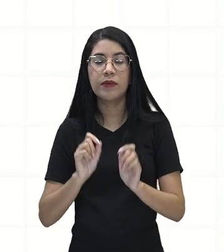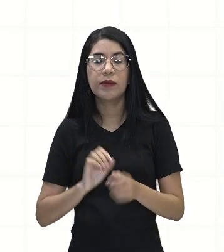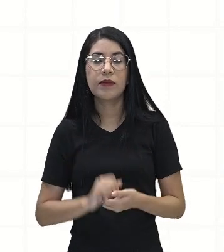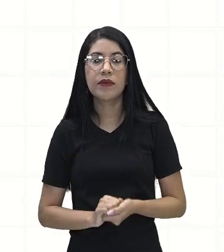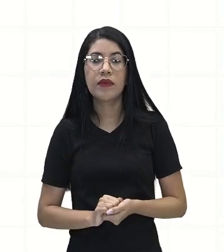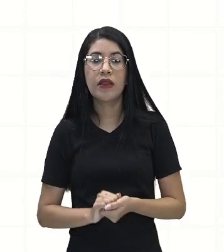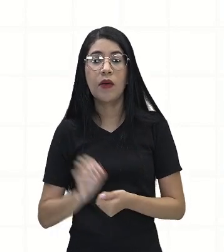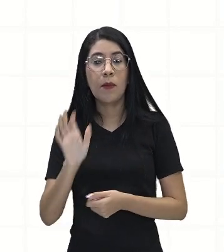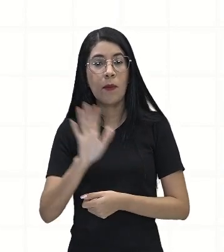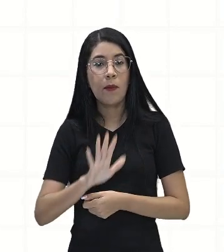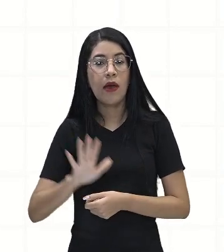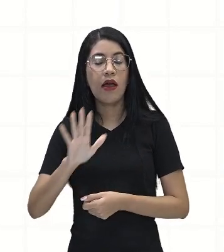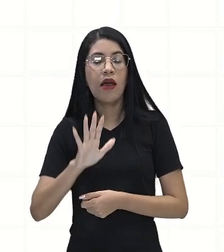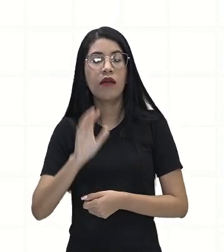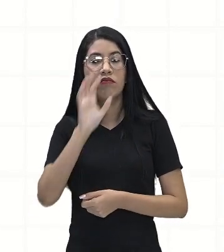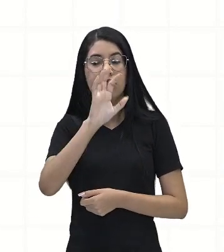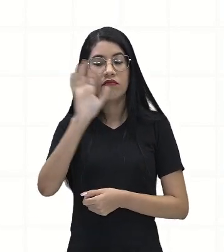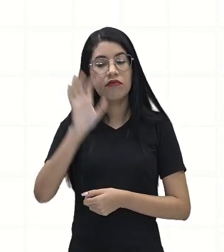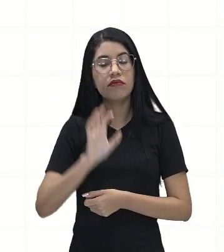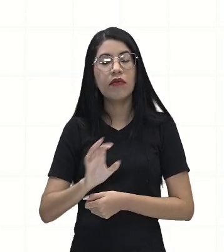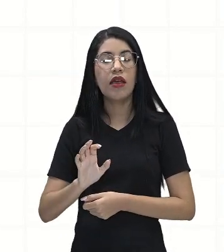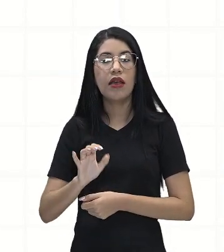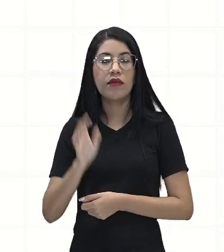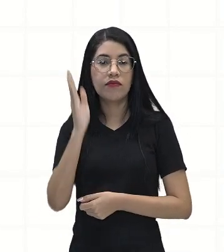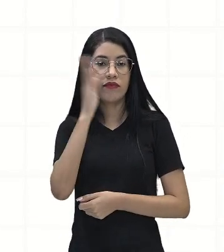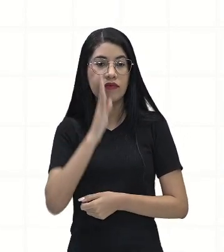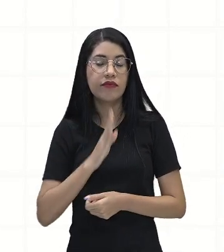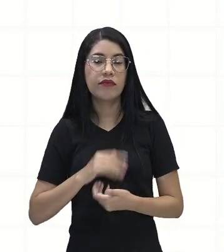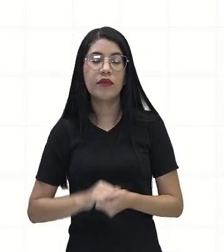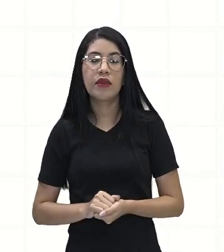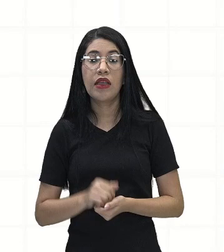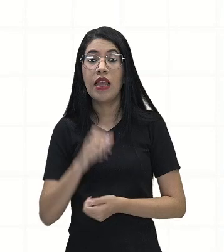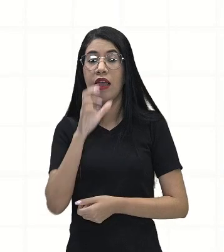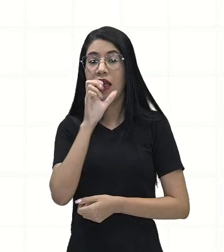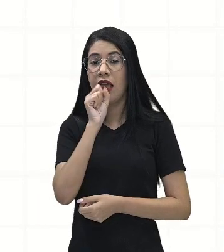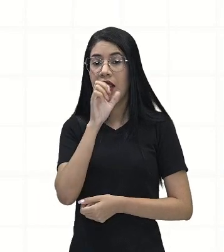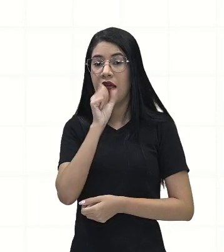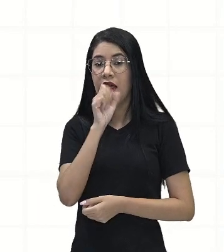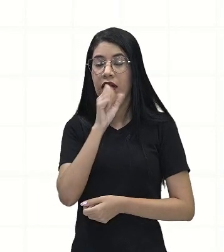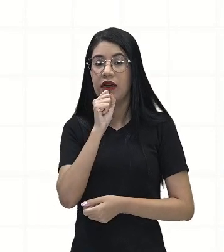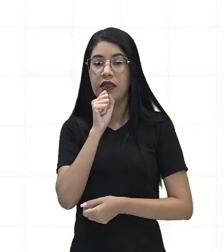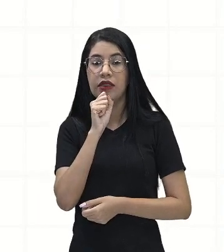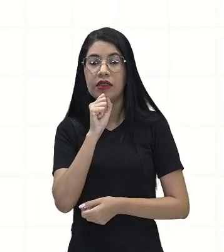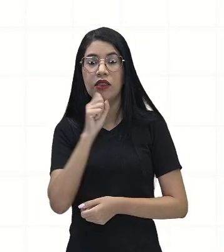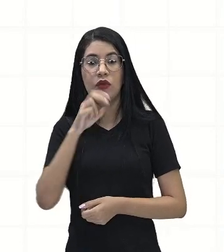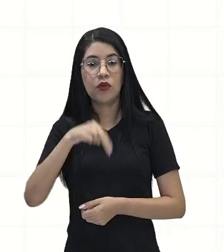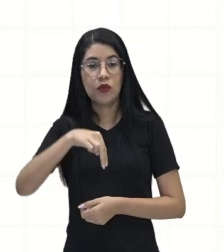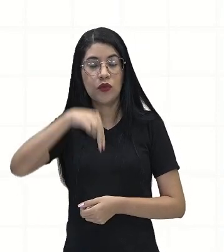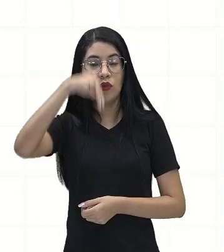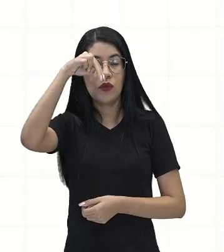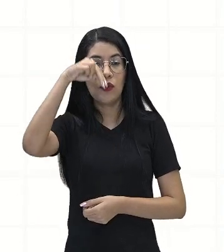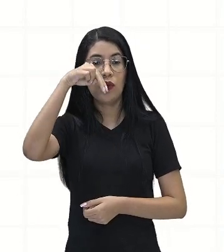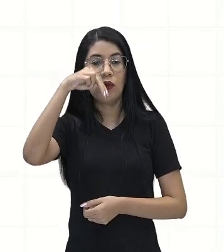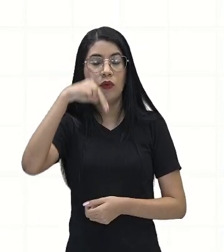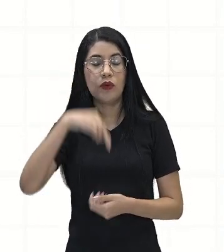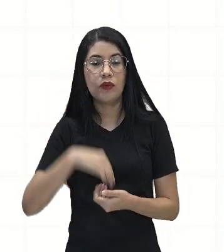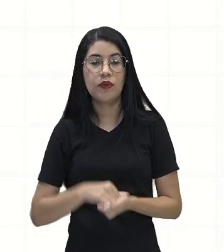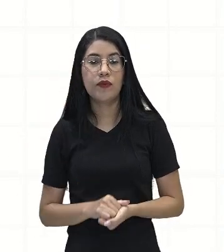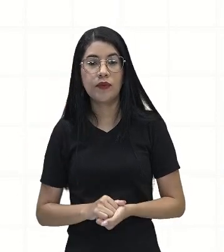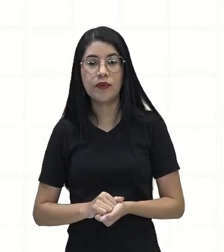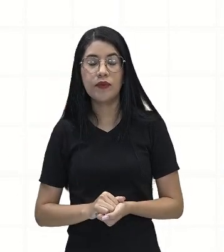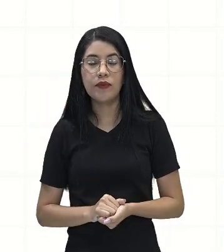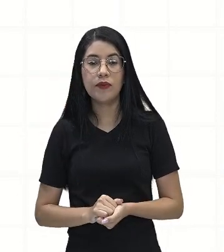uma região do Brasil. Então, na cor aqui laranja, eu tenho a região norte, sendo representada pela